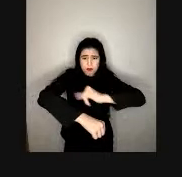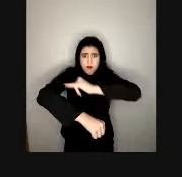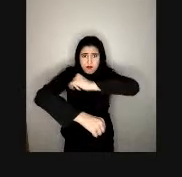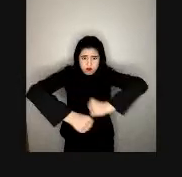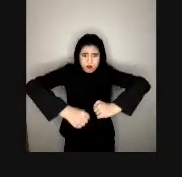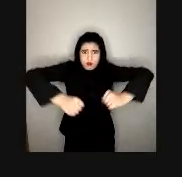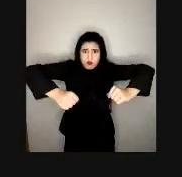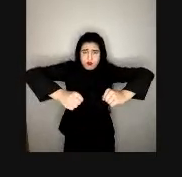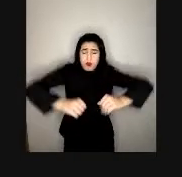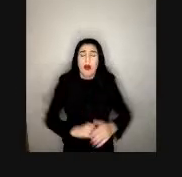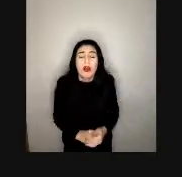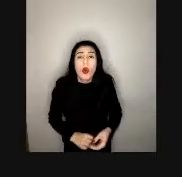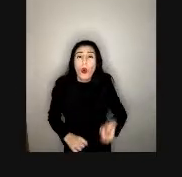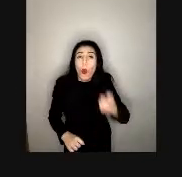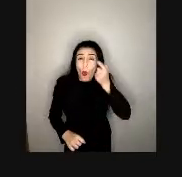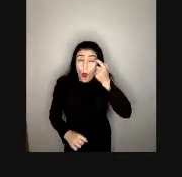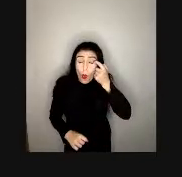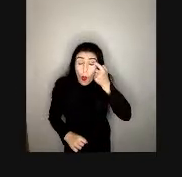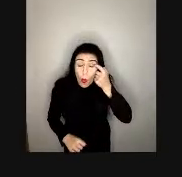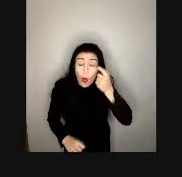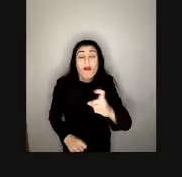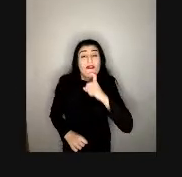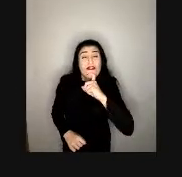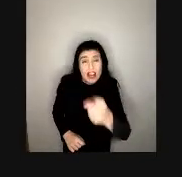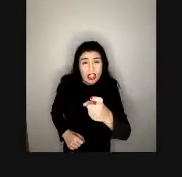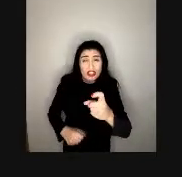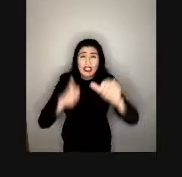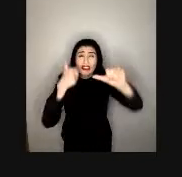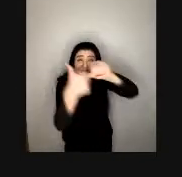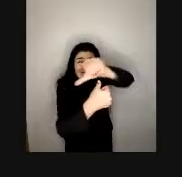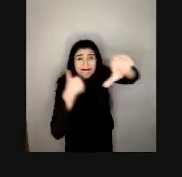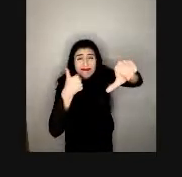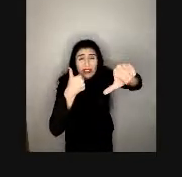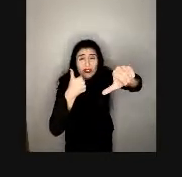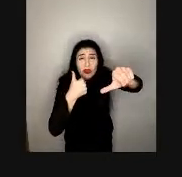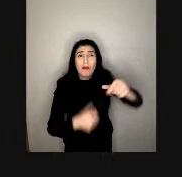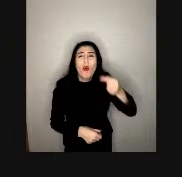acontece, os olhos verdes tinham virado castanho escuros.